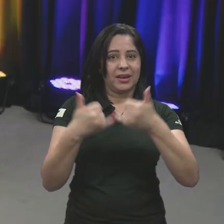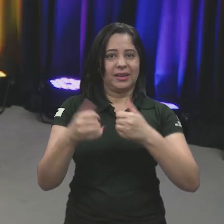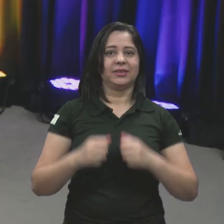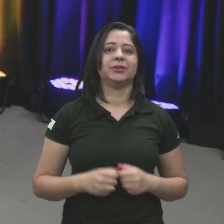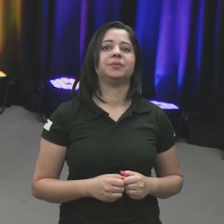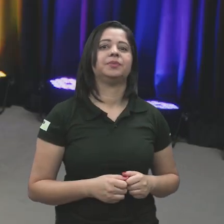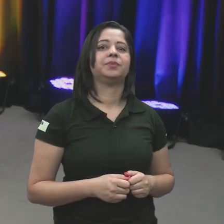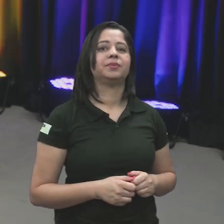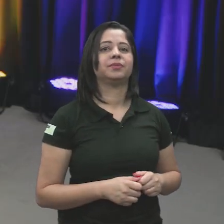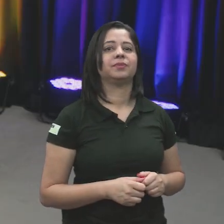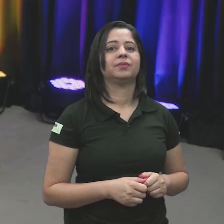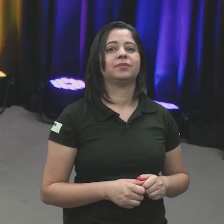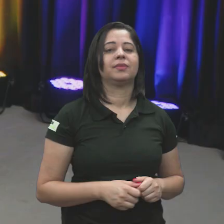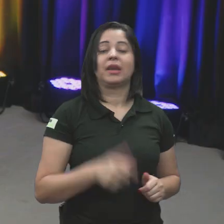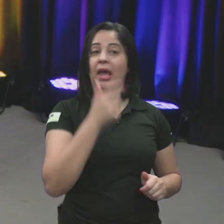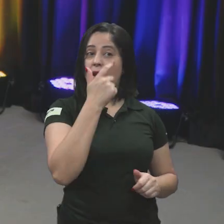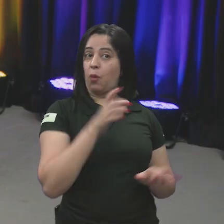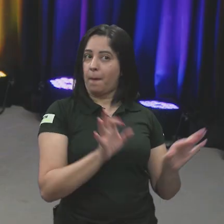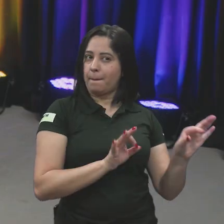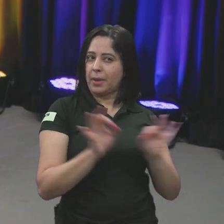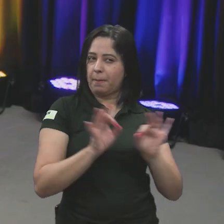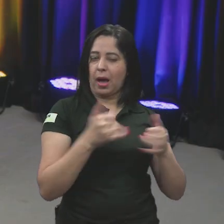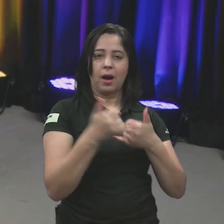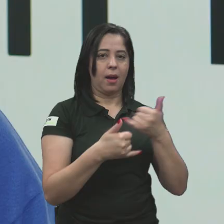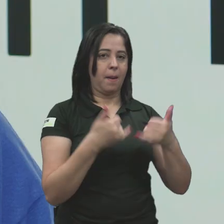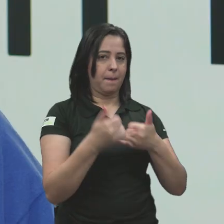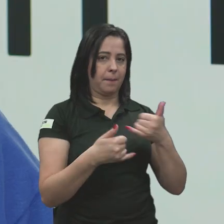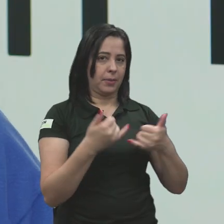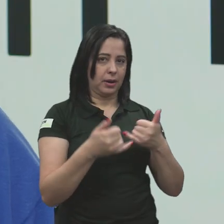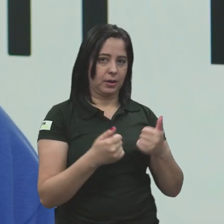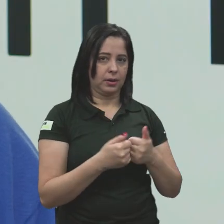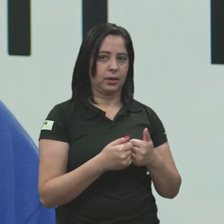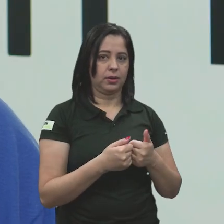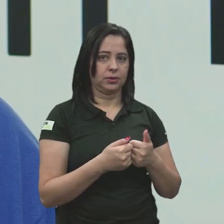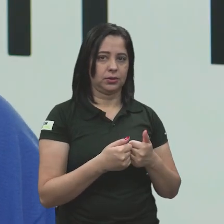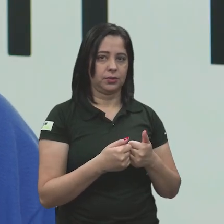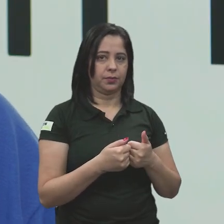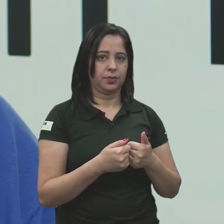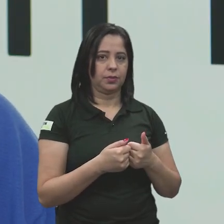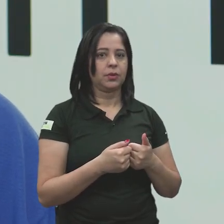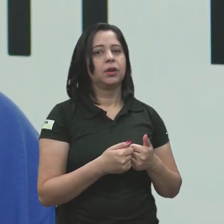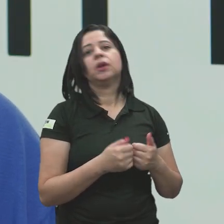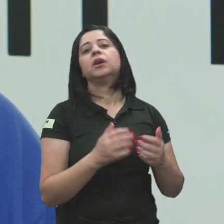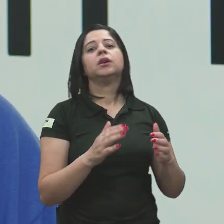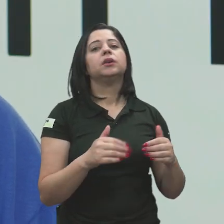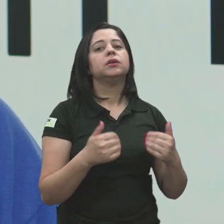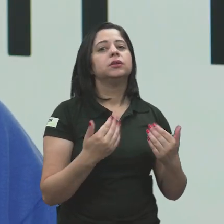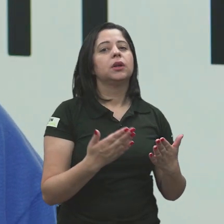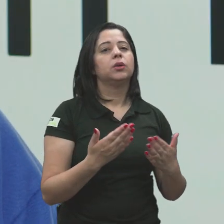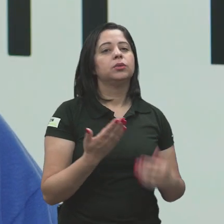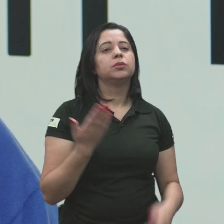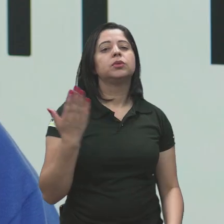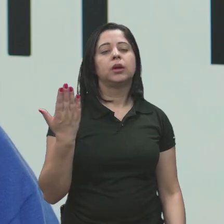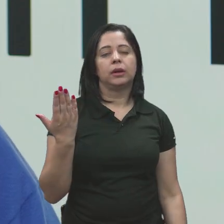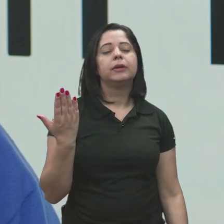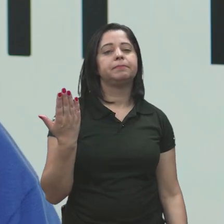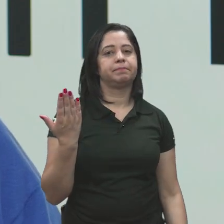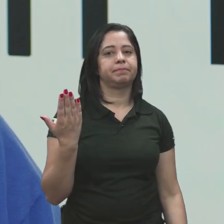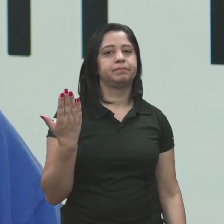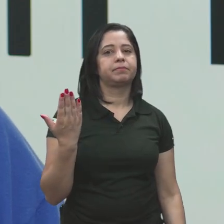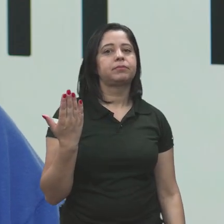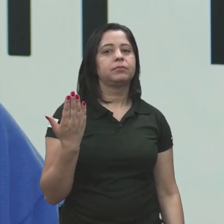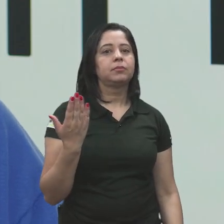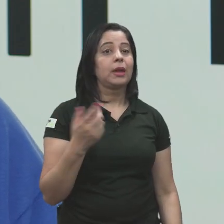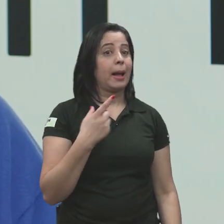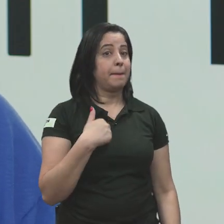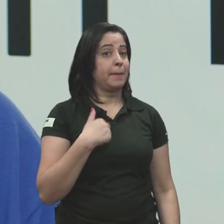brinquedos pra gente, né? Então, a partir de um tempo, eu também comecei a fazer. A gente fazia junto, a ideia é justamente isso, fazer